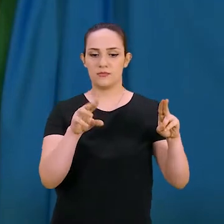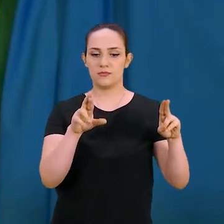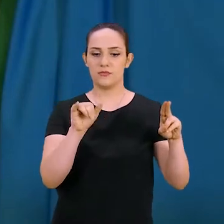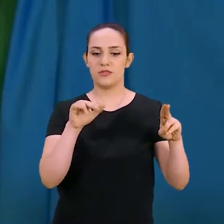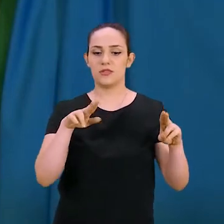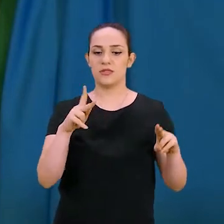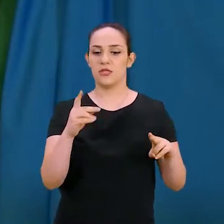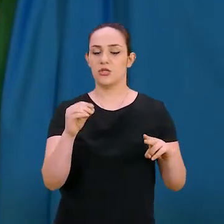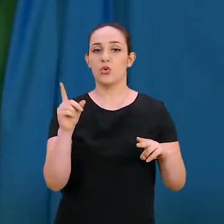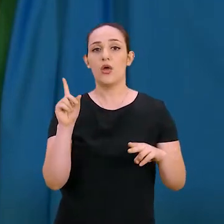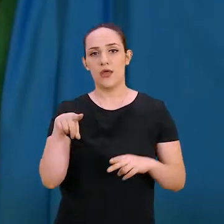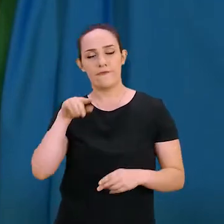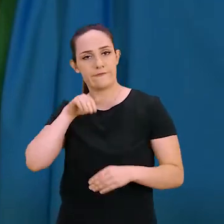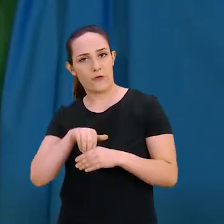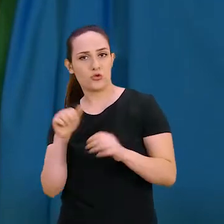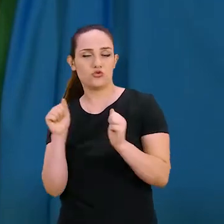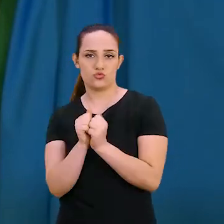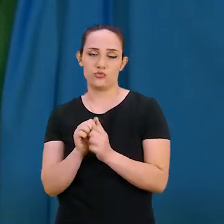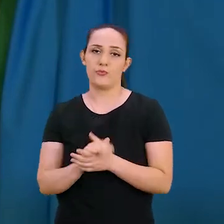né,